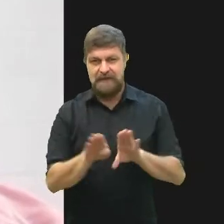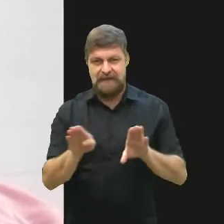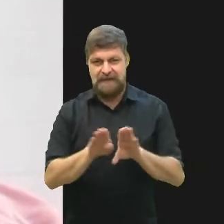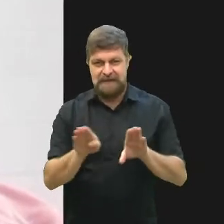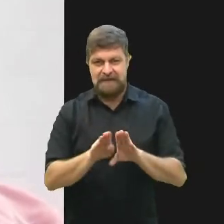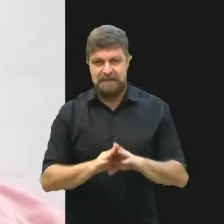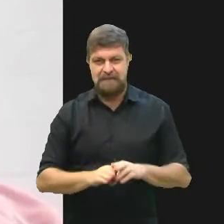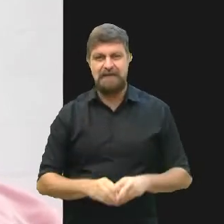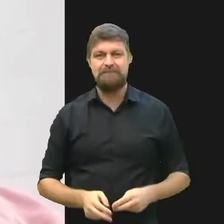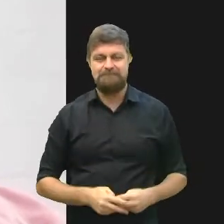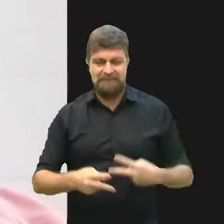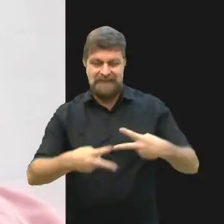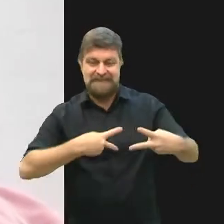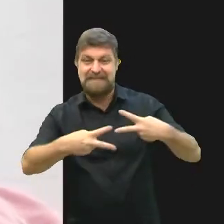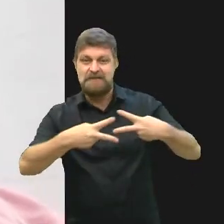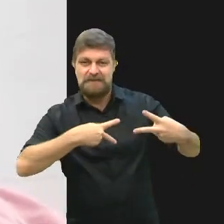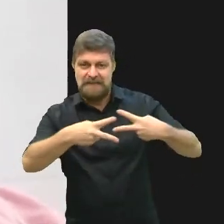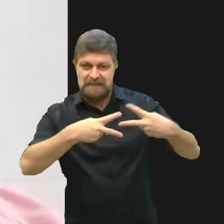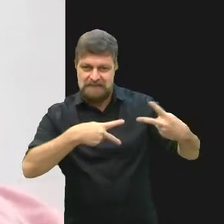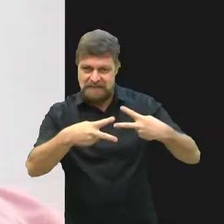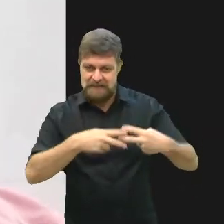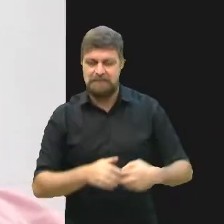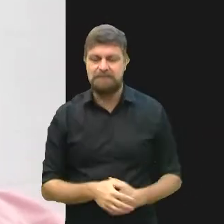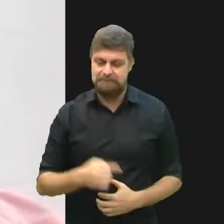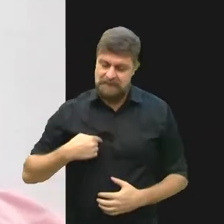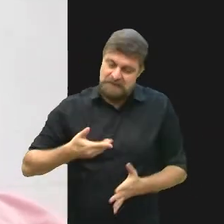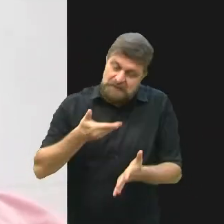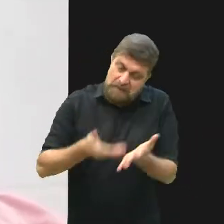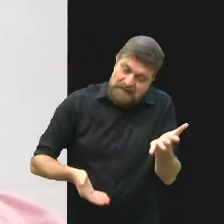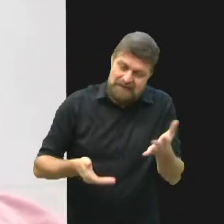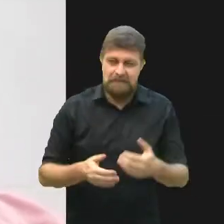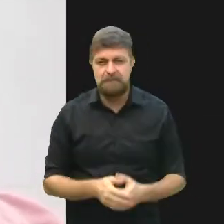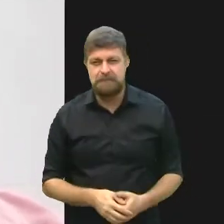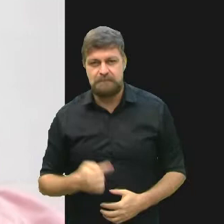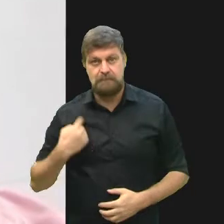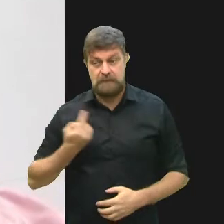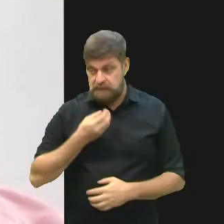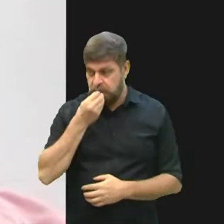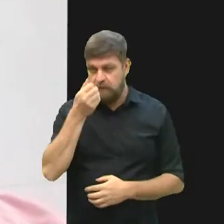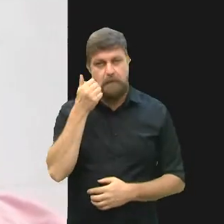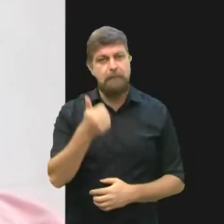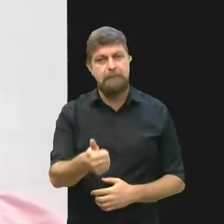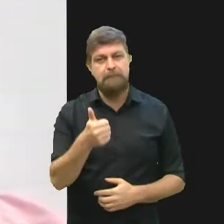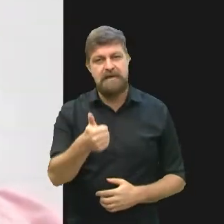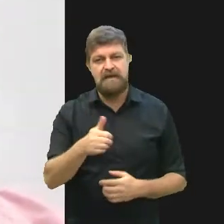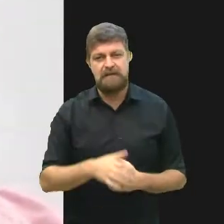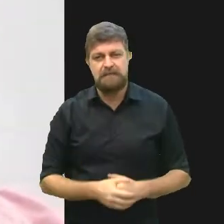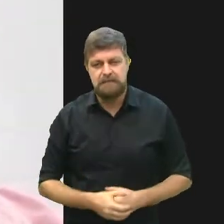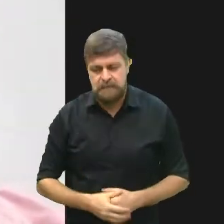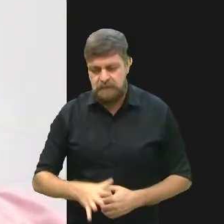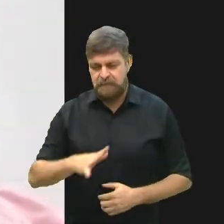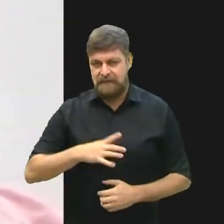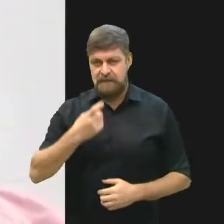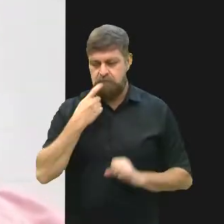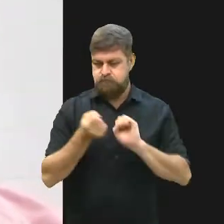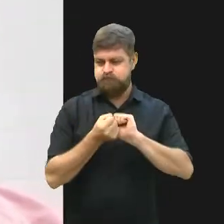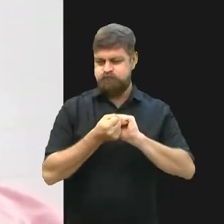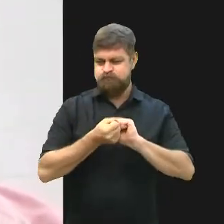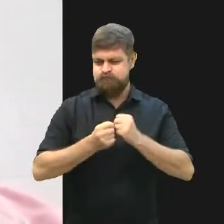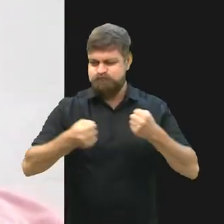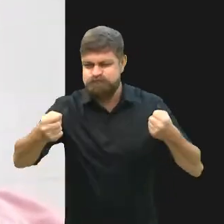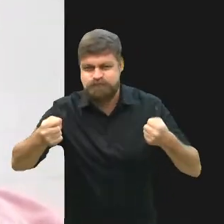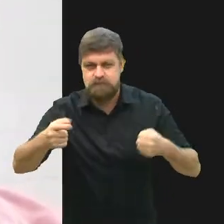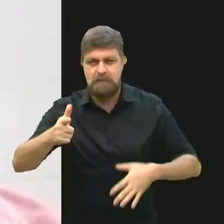José dos Campos, né? Mas, em geral, estamos bem. Uma cidade desse porte, uma coisa é